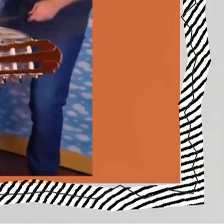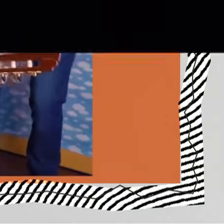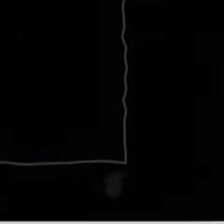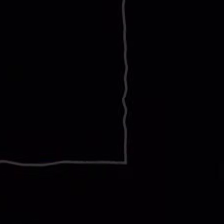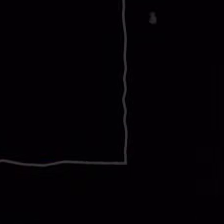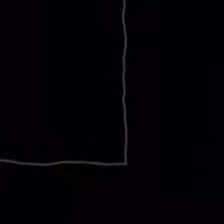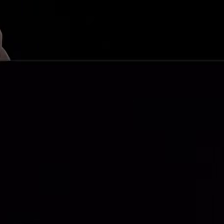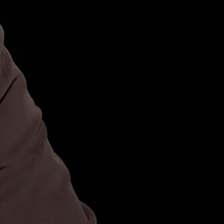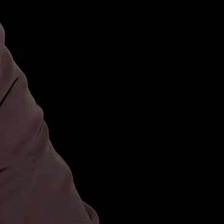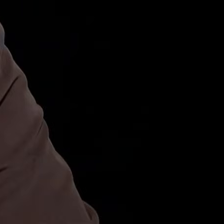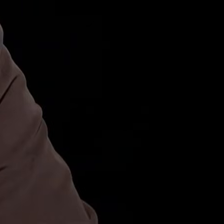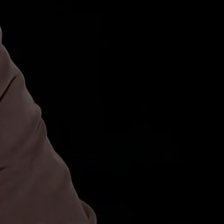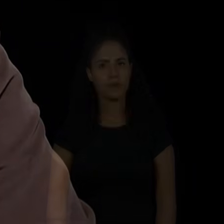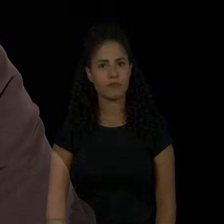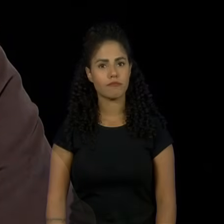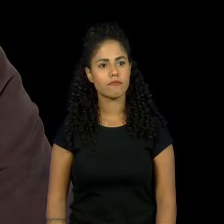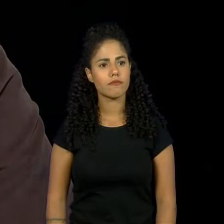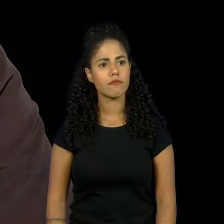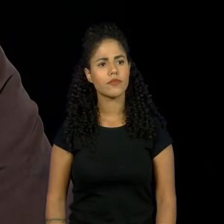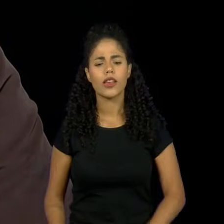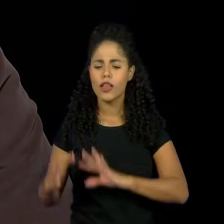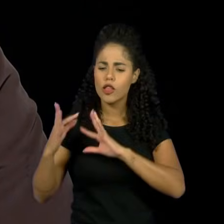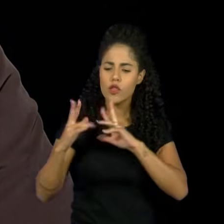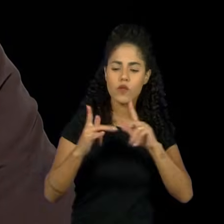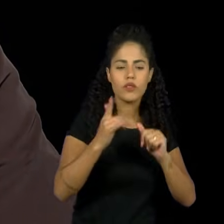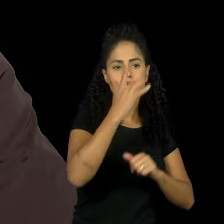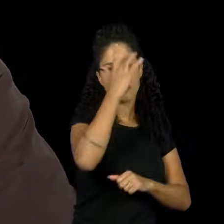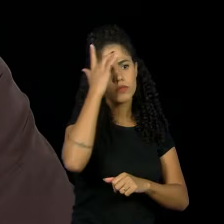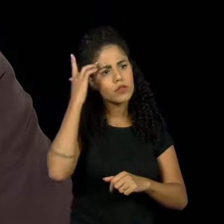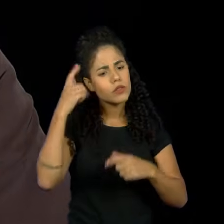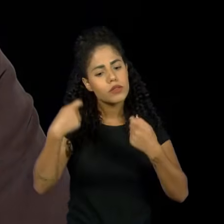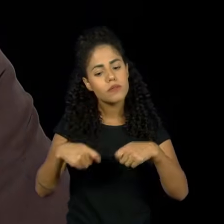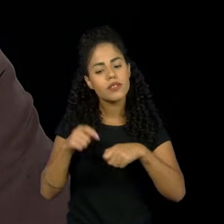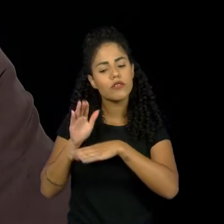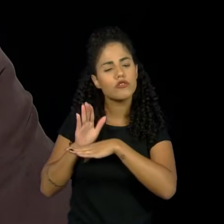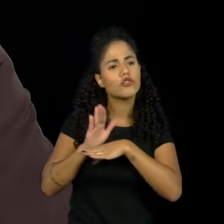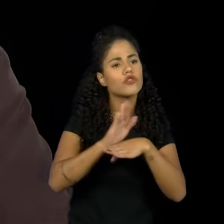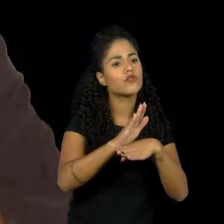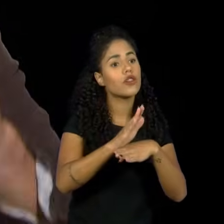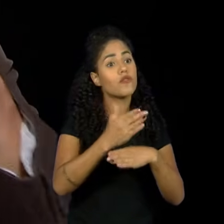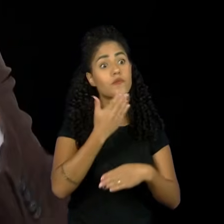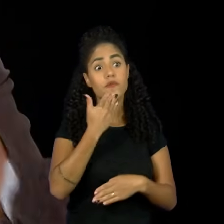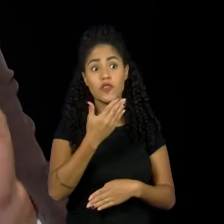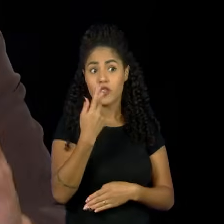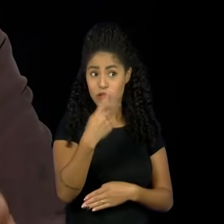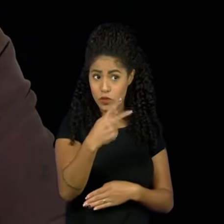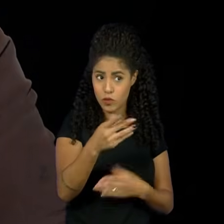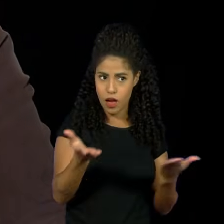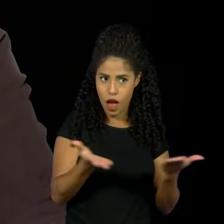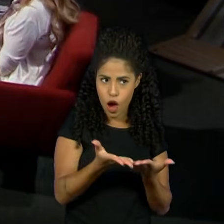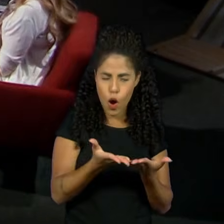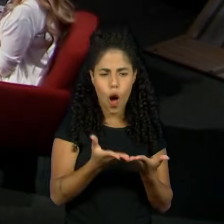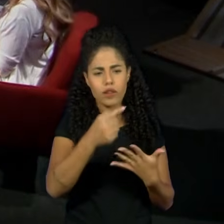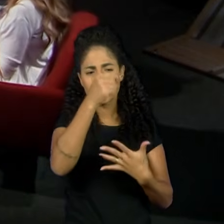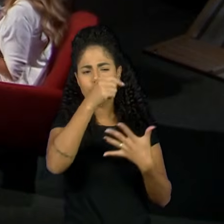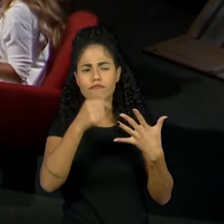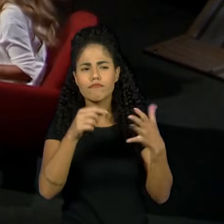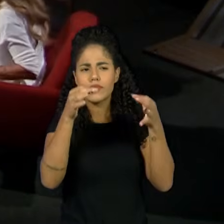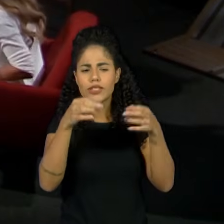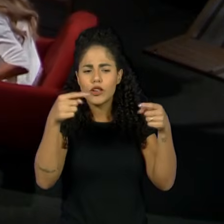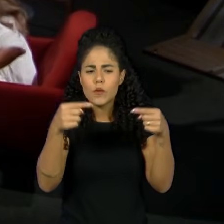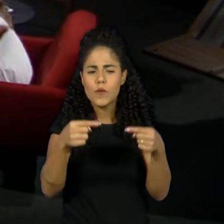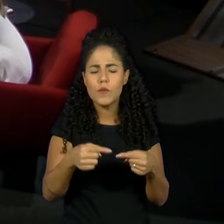aqui. Todo mundo precisa de ajuda, então eu vou pedir a sua ajuda agora em algumas situações muito específicas, pode ser?